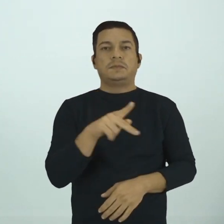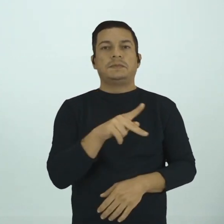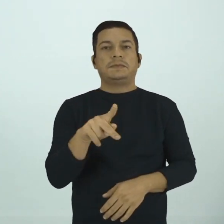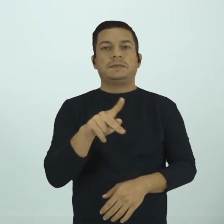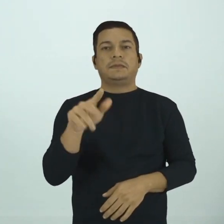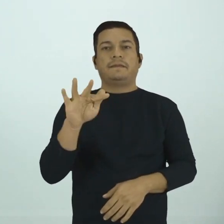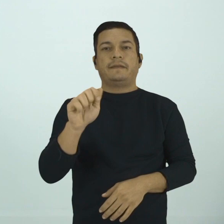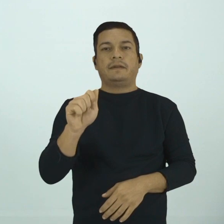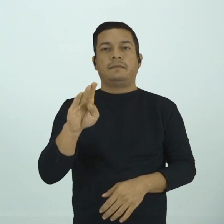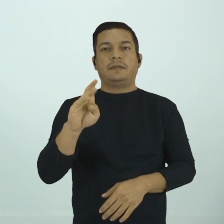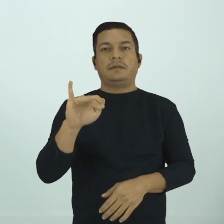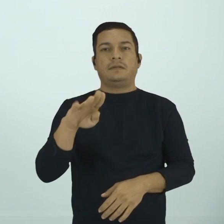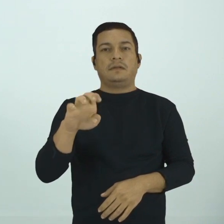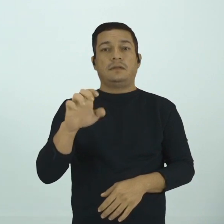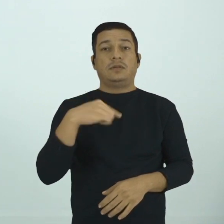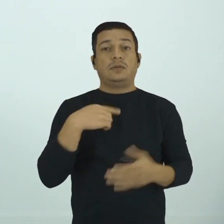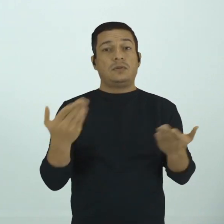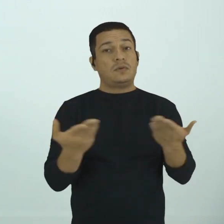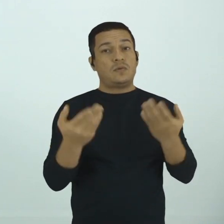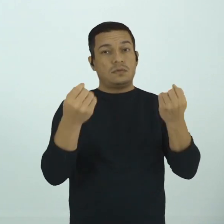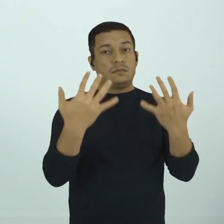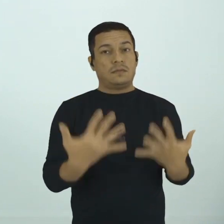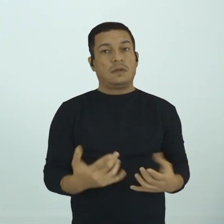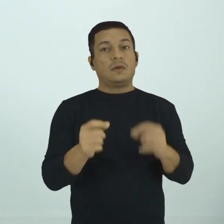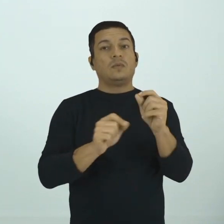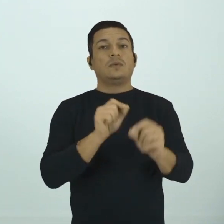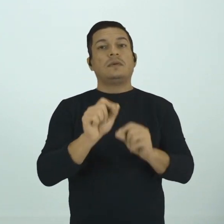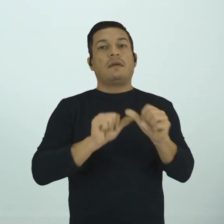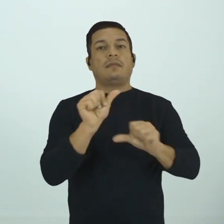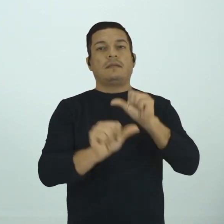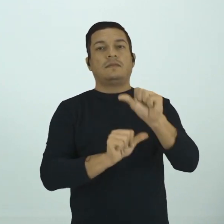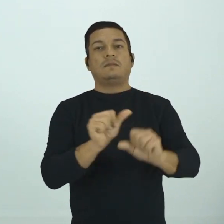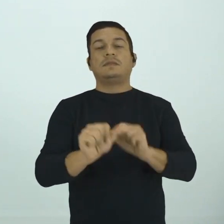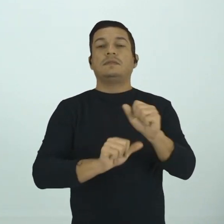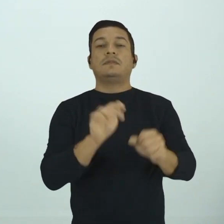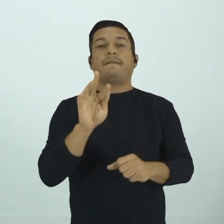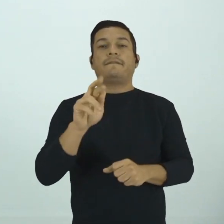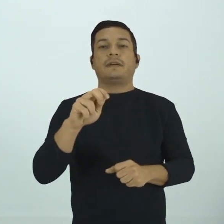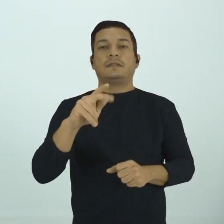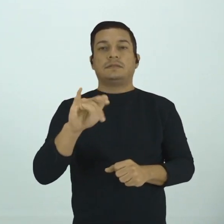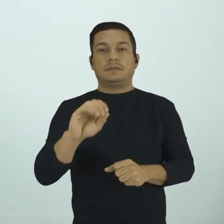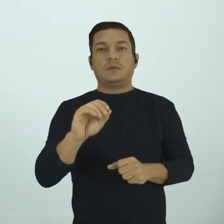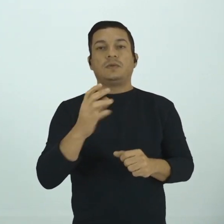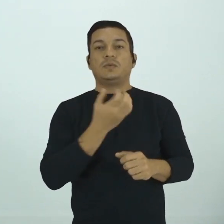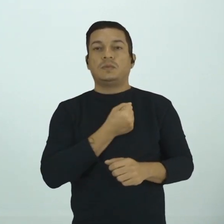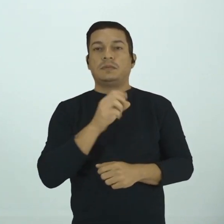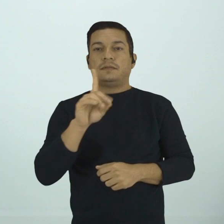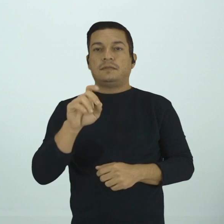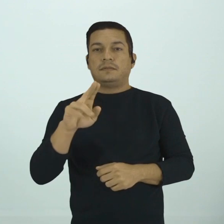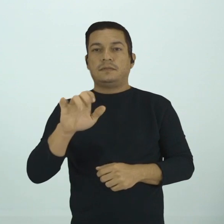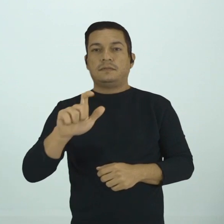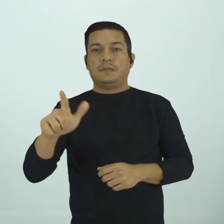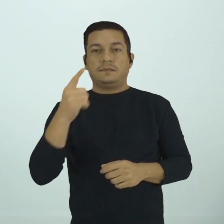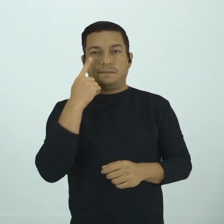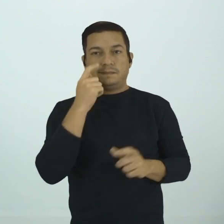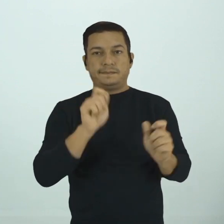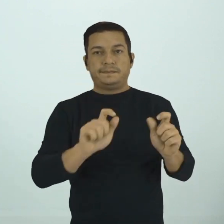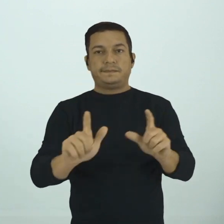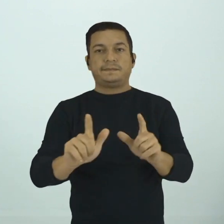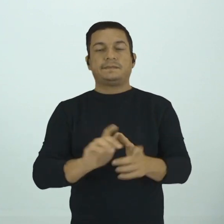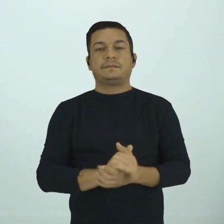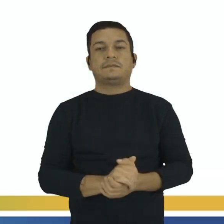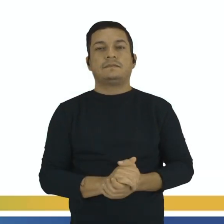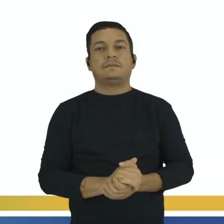professora Fabiane e hoje nós vamos falar sobre transformação de uma fração em um número decimal. Acompanha comigo no